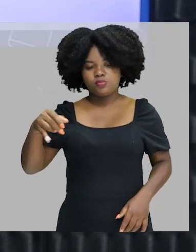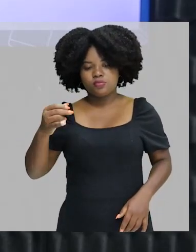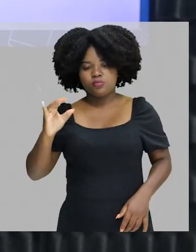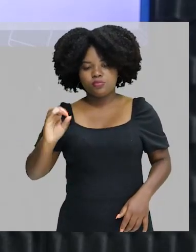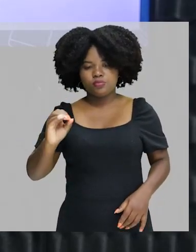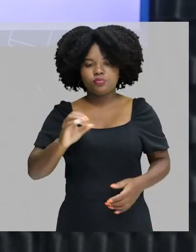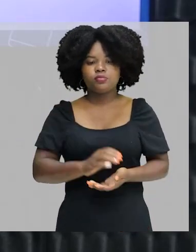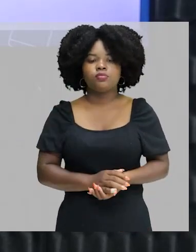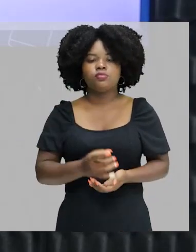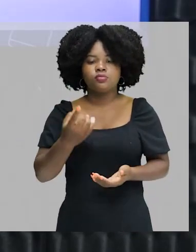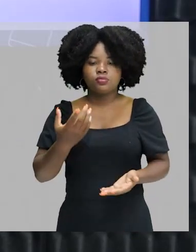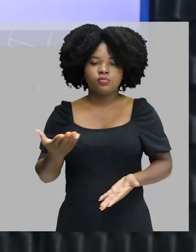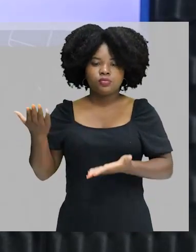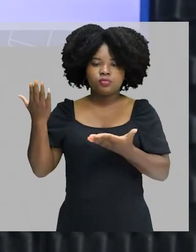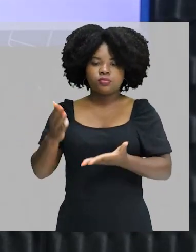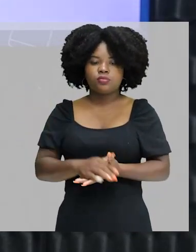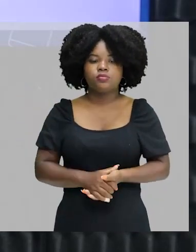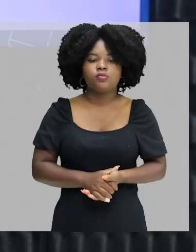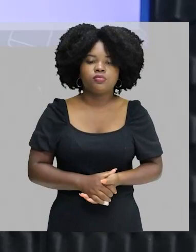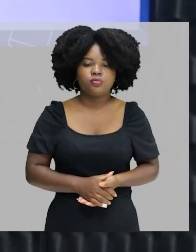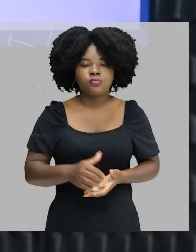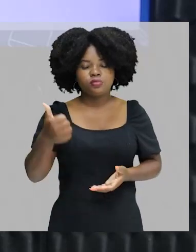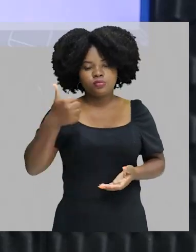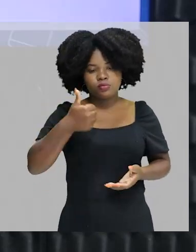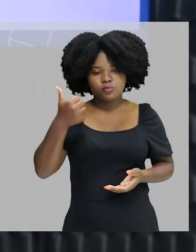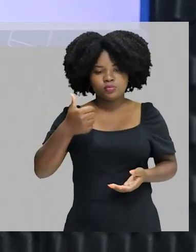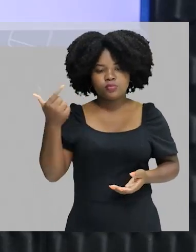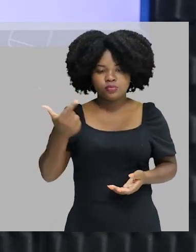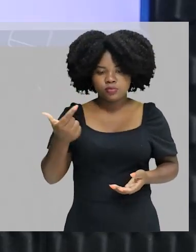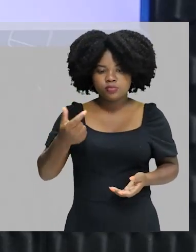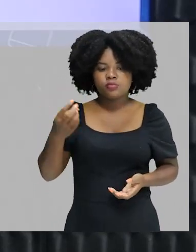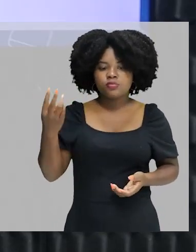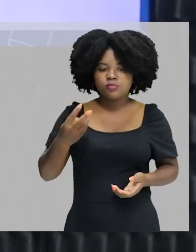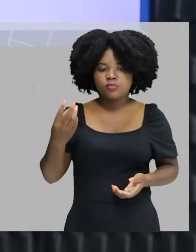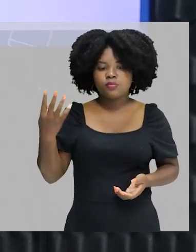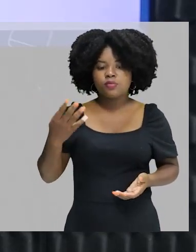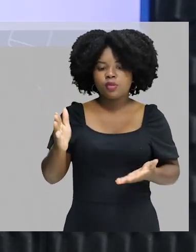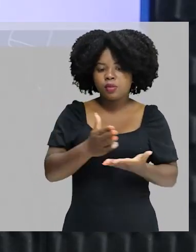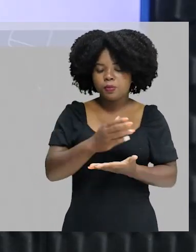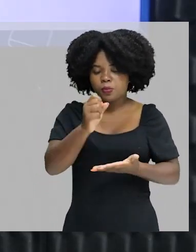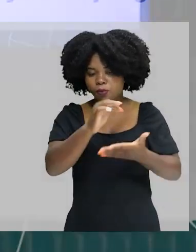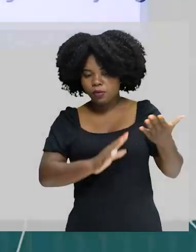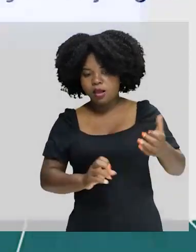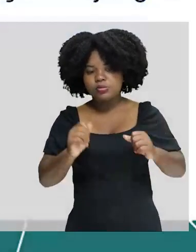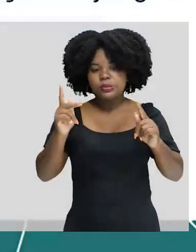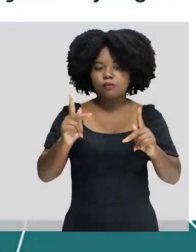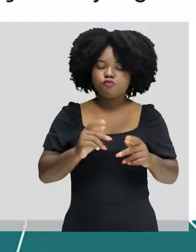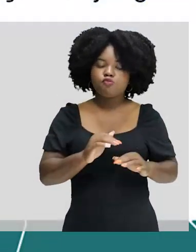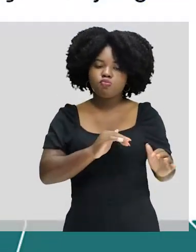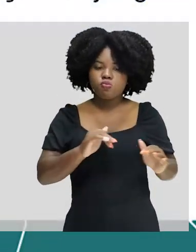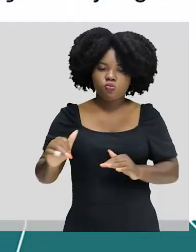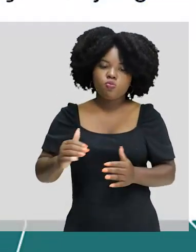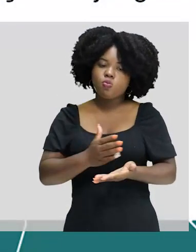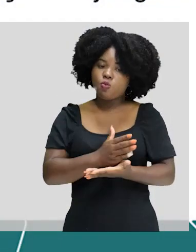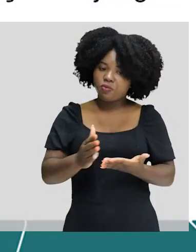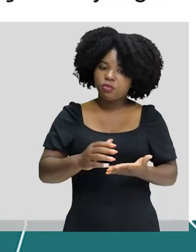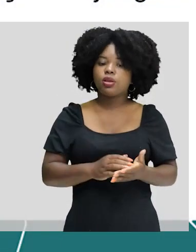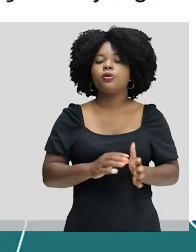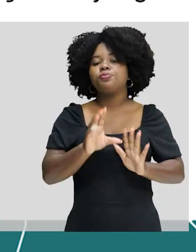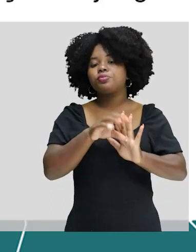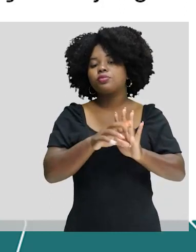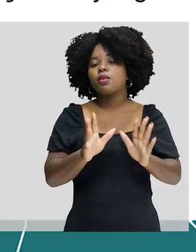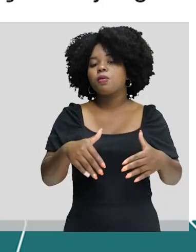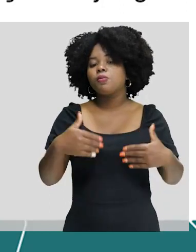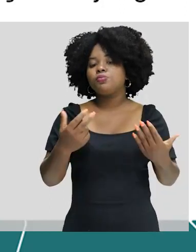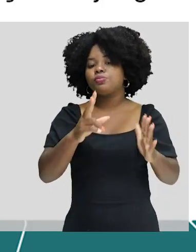dos polímeros, certo? E vamos estar também trabalhando algumas questões. Beleza? Então, o conceito